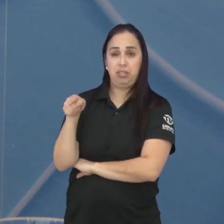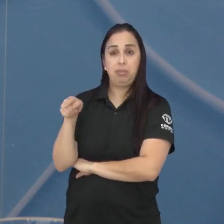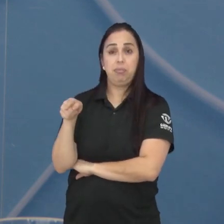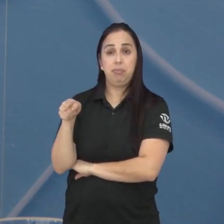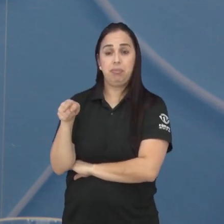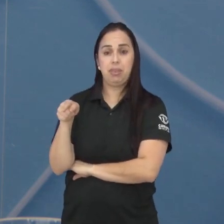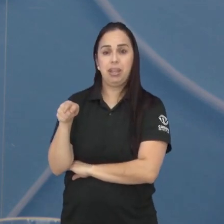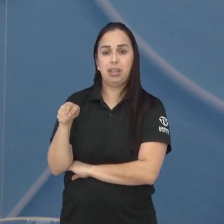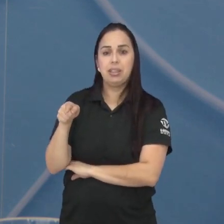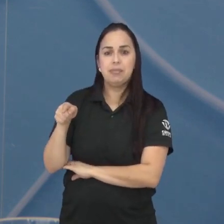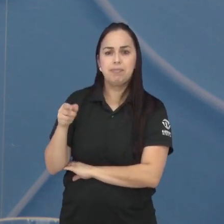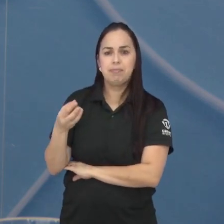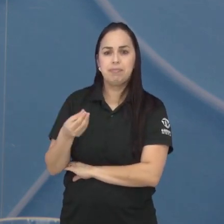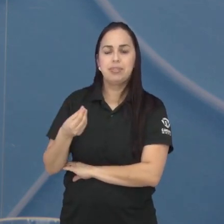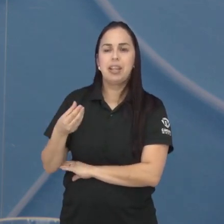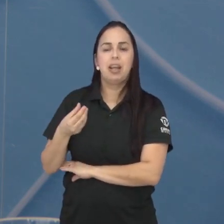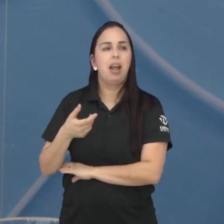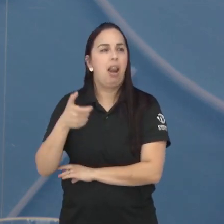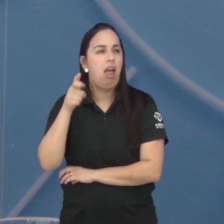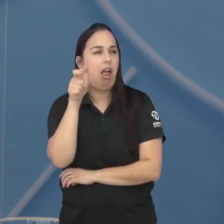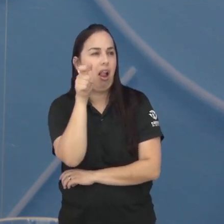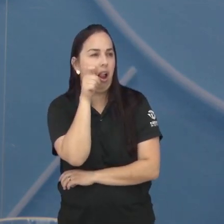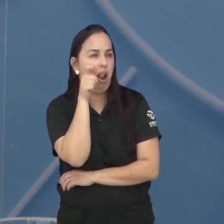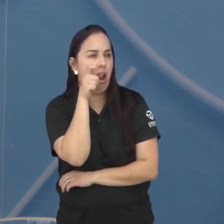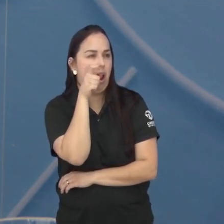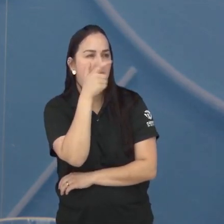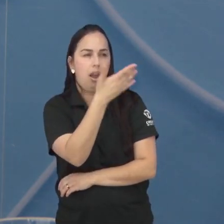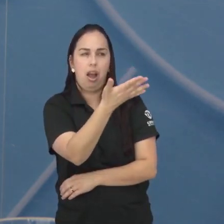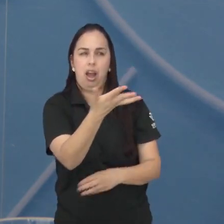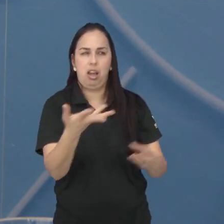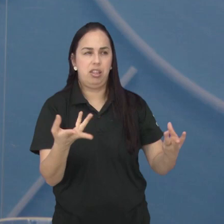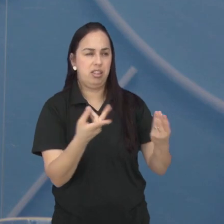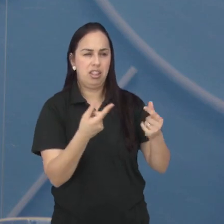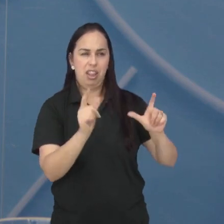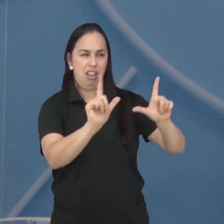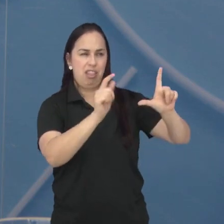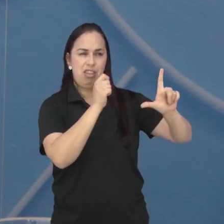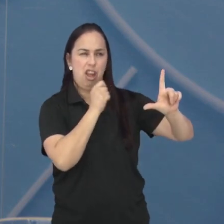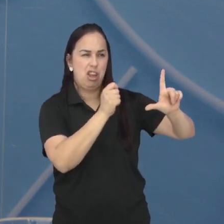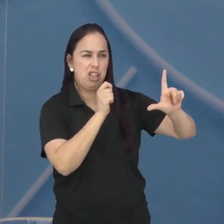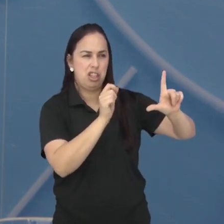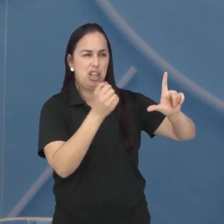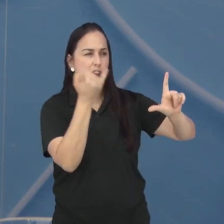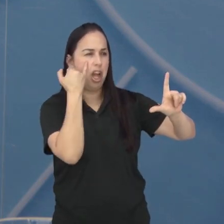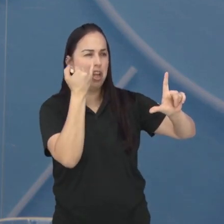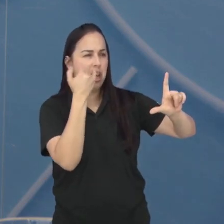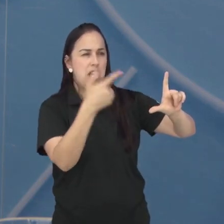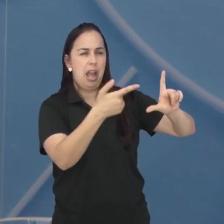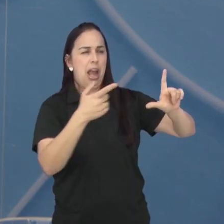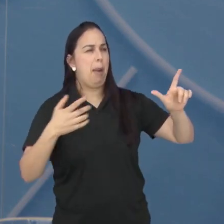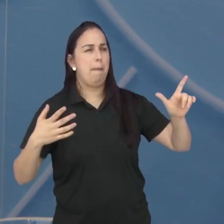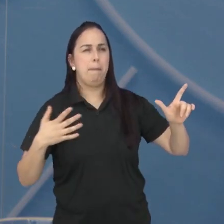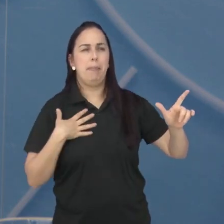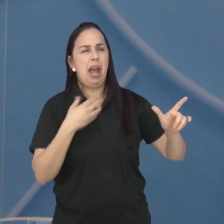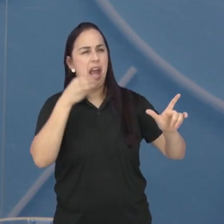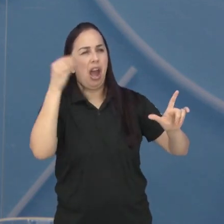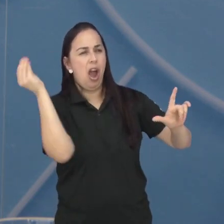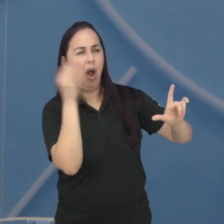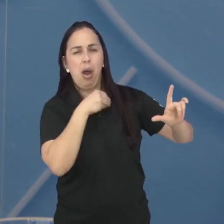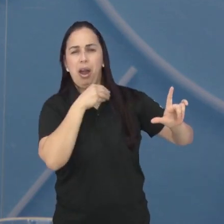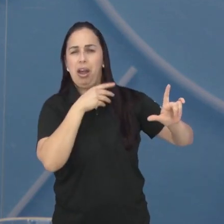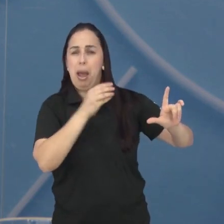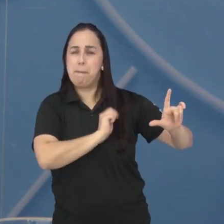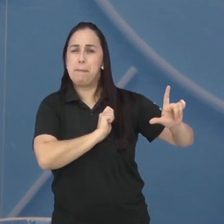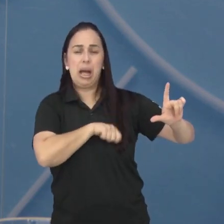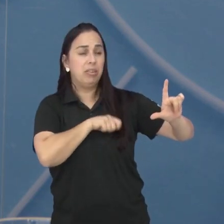dela se deliciar com aquilo, de falar, que coisa horrível de se fazer, que mulher que não presta, né? Assim, então você vê que isso